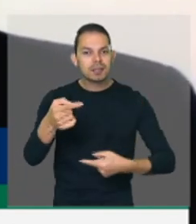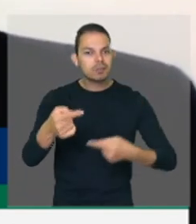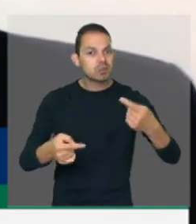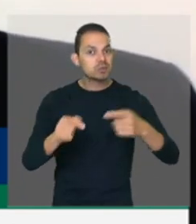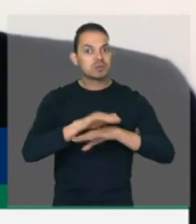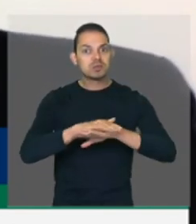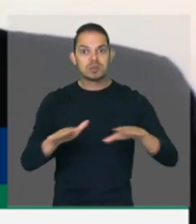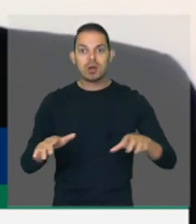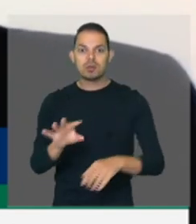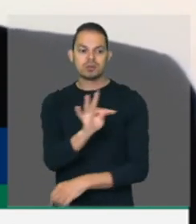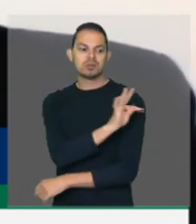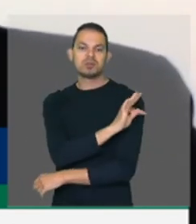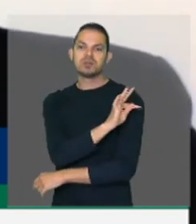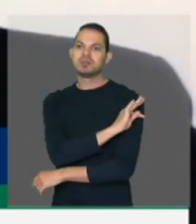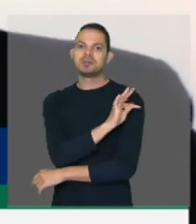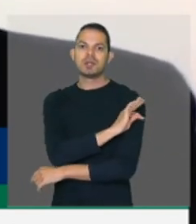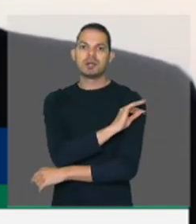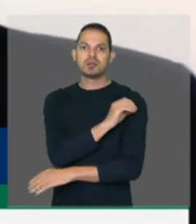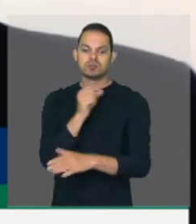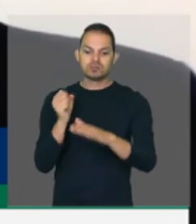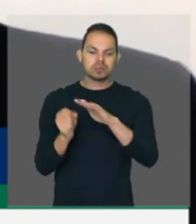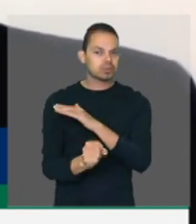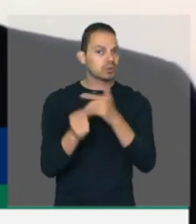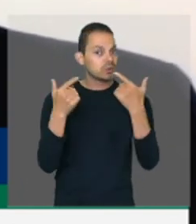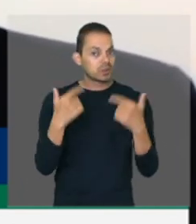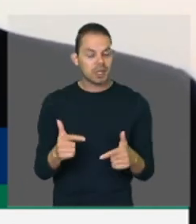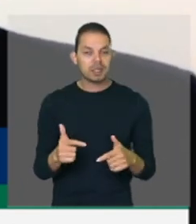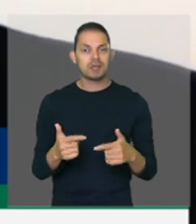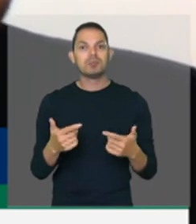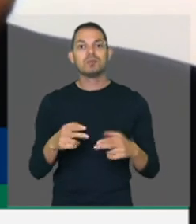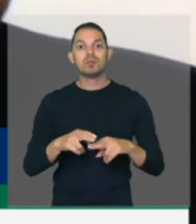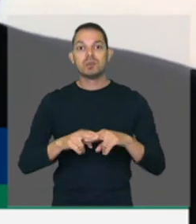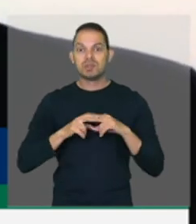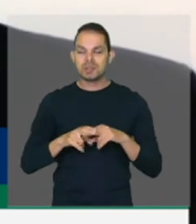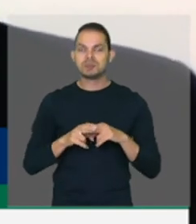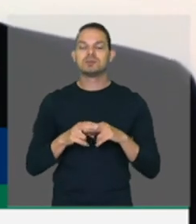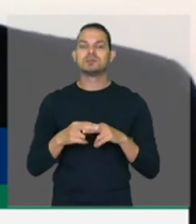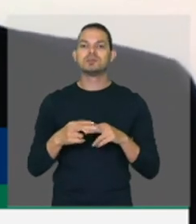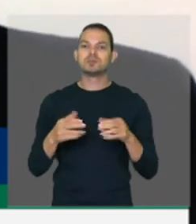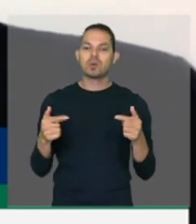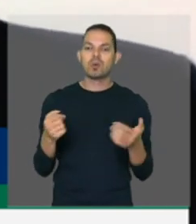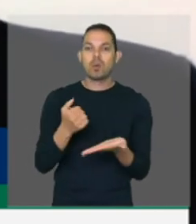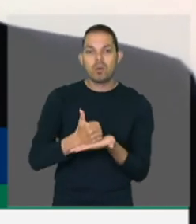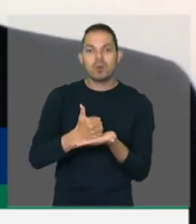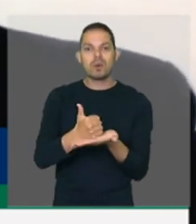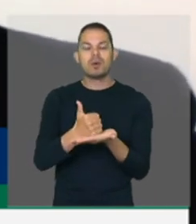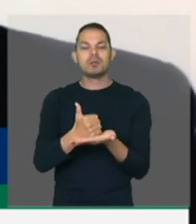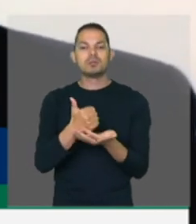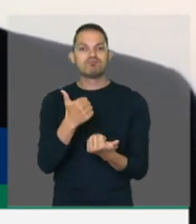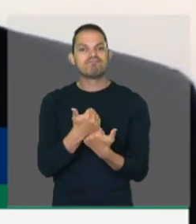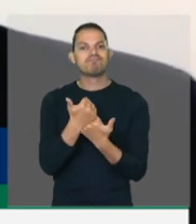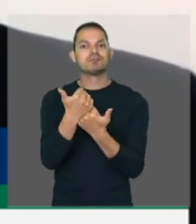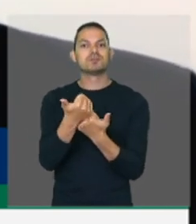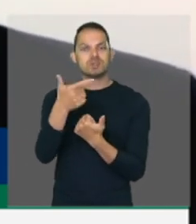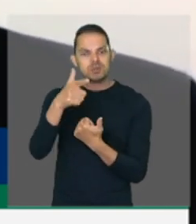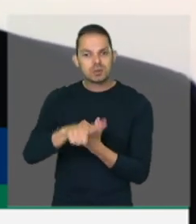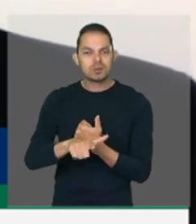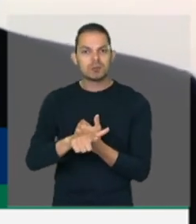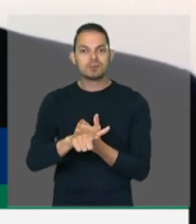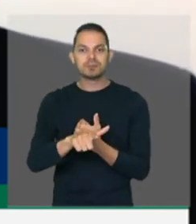que os técnicos não estão postos e que, portanto, isso ratifica novamente a